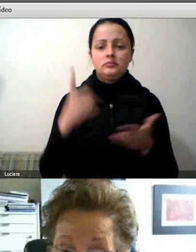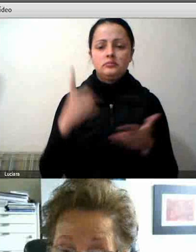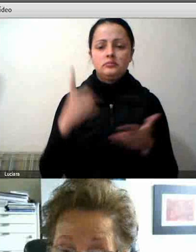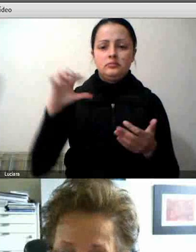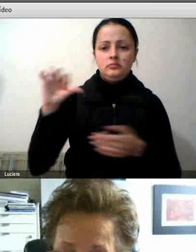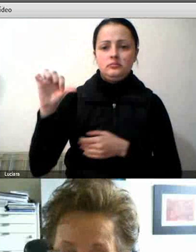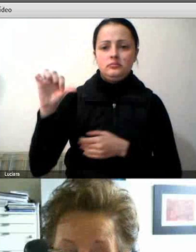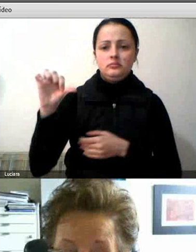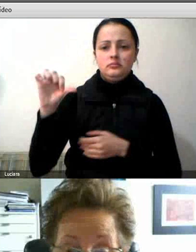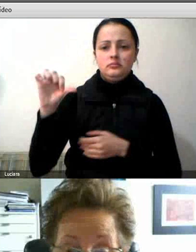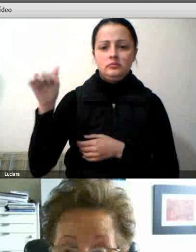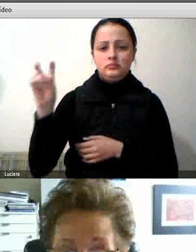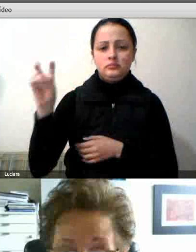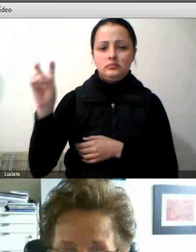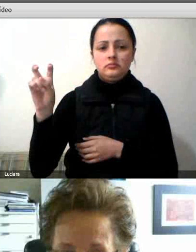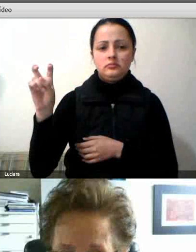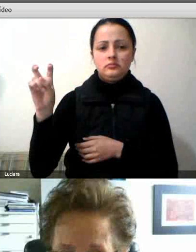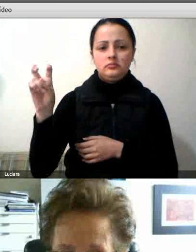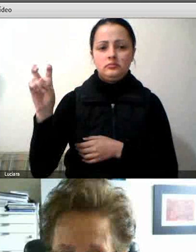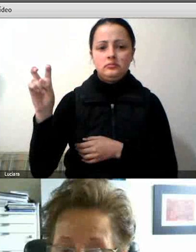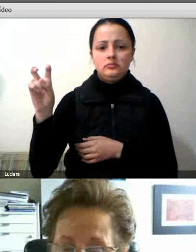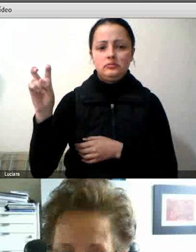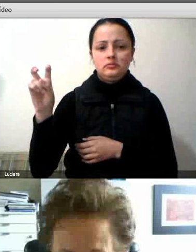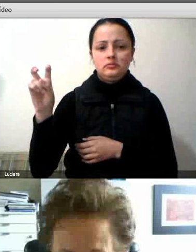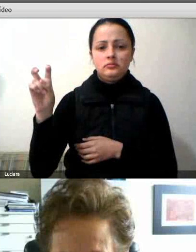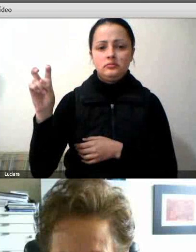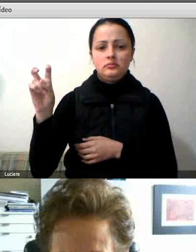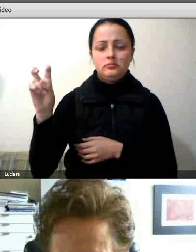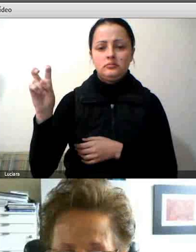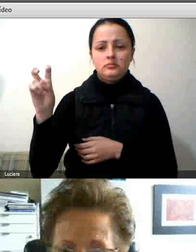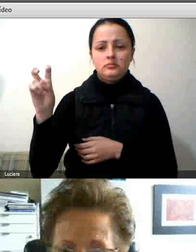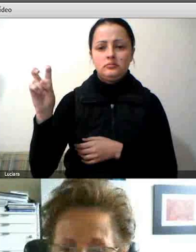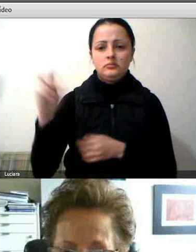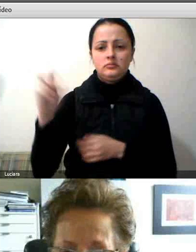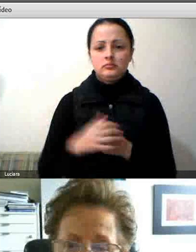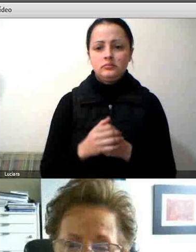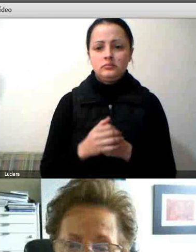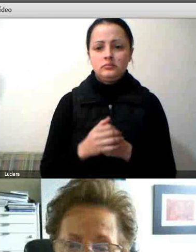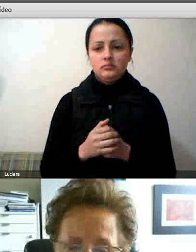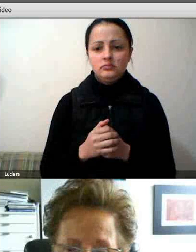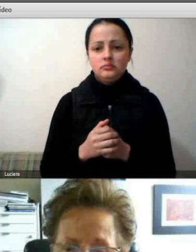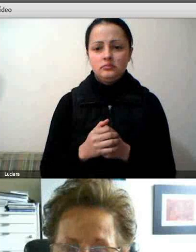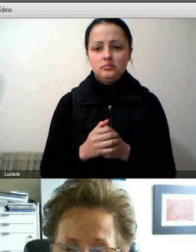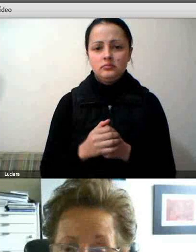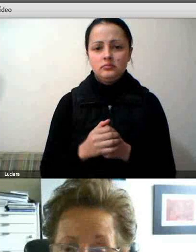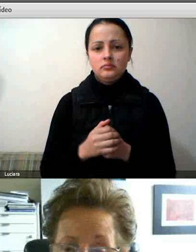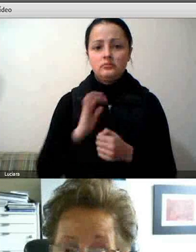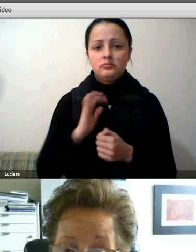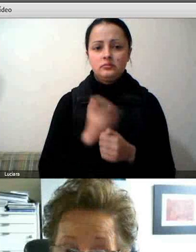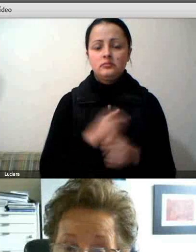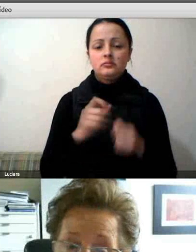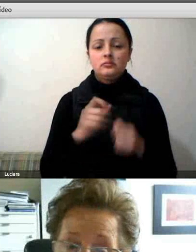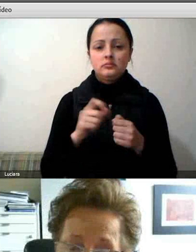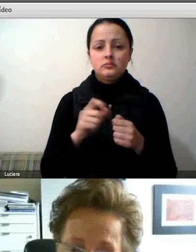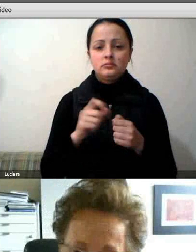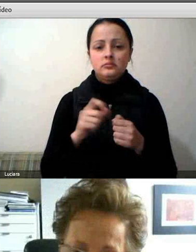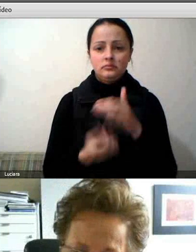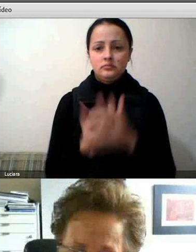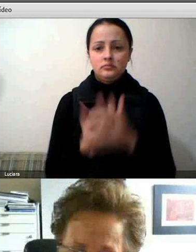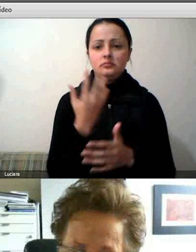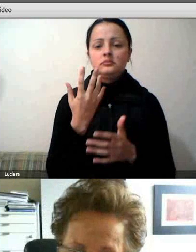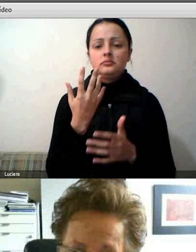linguagem logo em 1985. Desde aquela época, trabalhávamos em cooperação com os professores do Uruguai. Quando